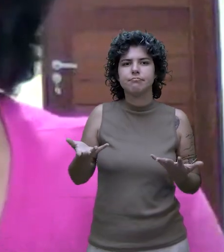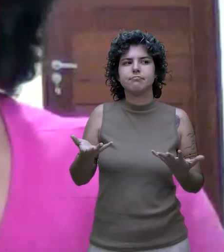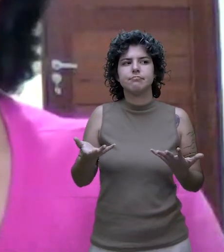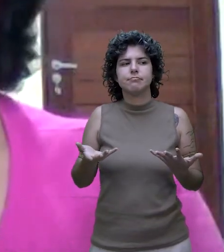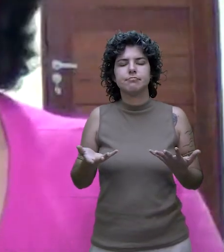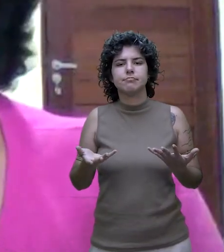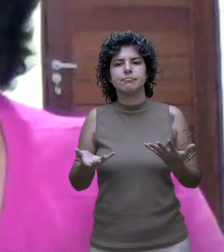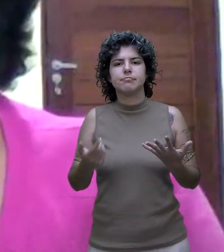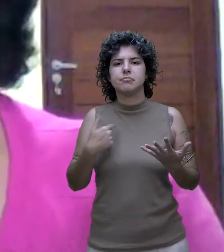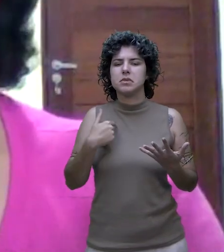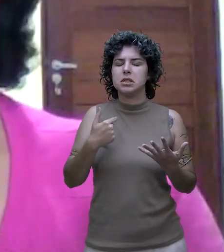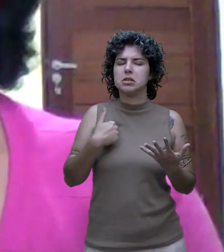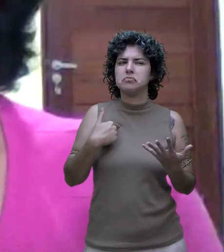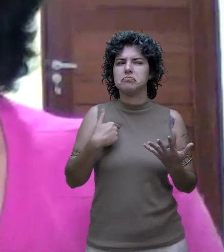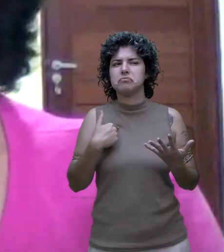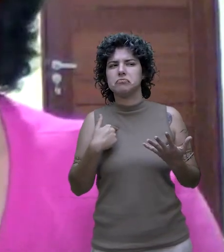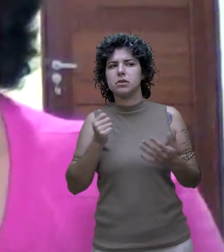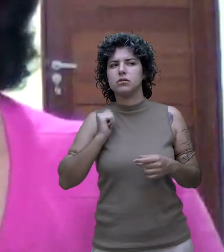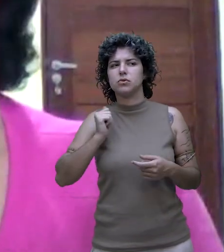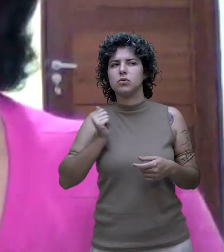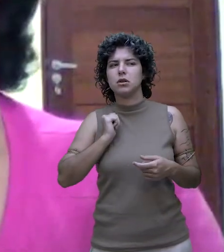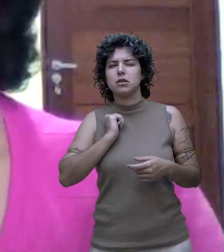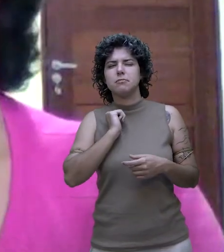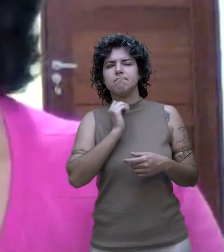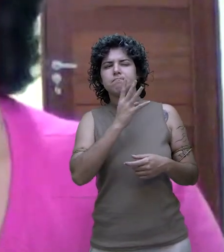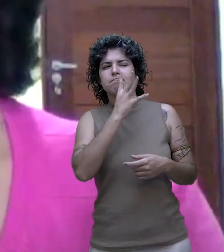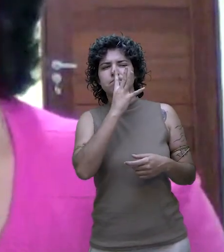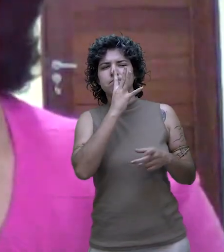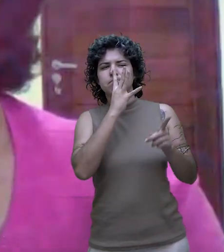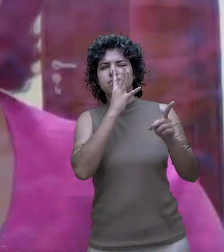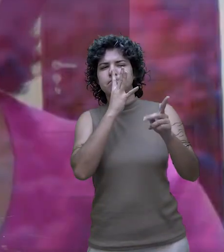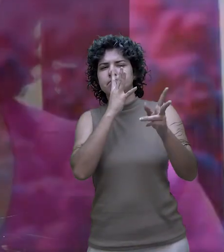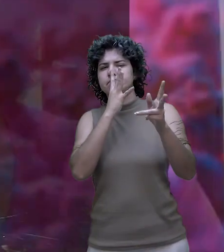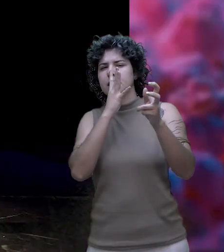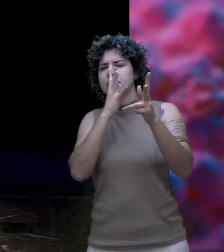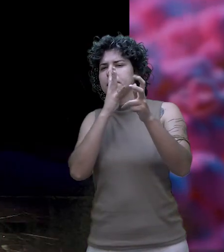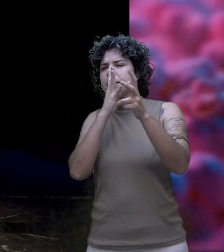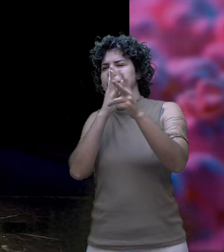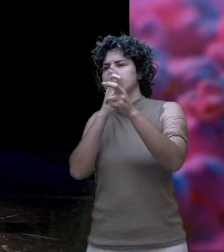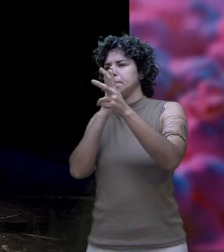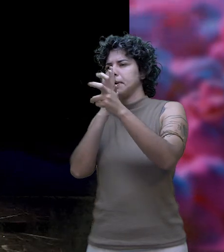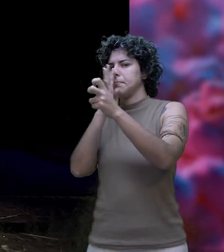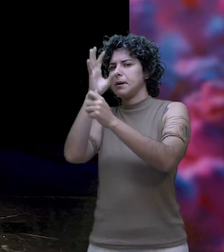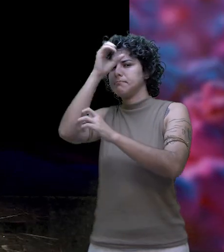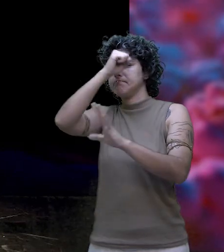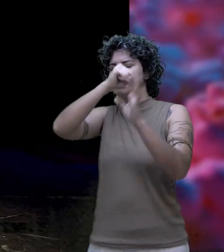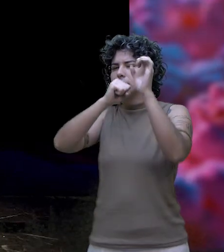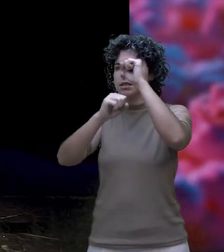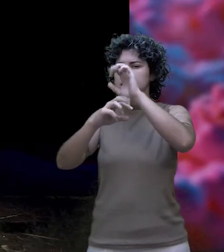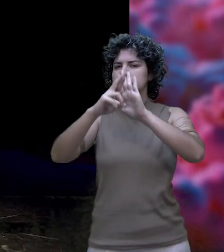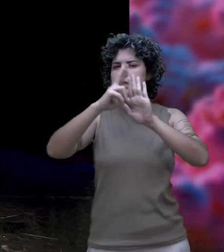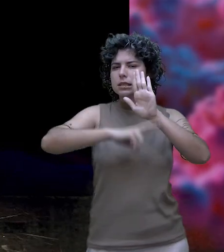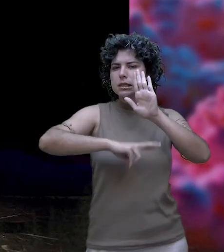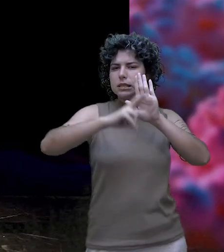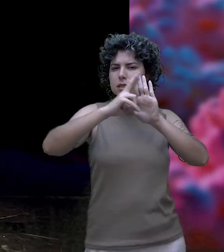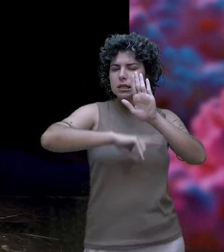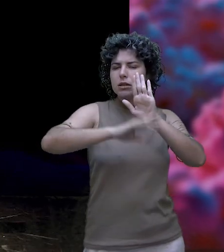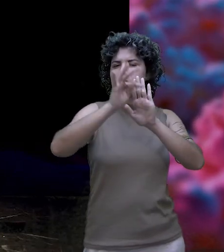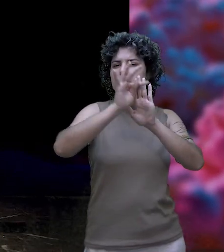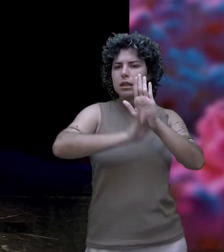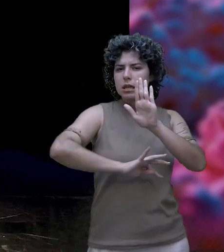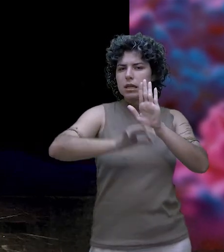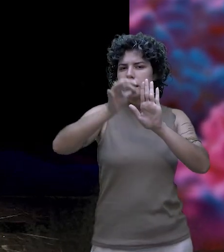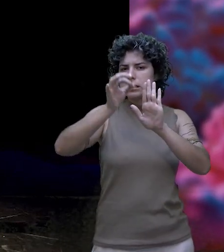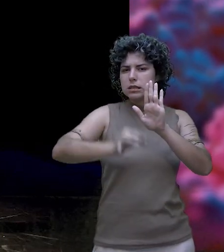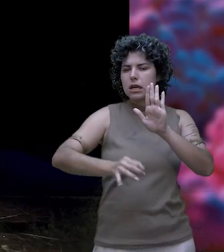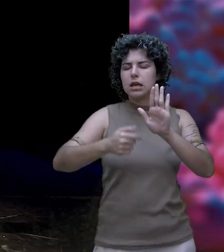aí, enquanto eu estava ali atuando no teatro, eu já fui aprendendo também a escrever textos de teatro. Tenho